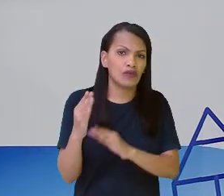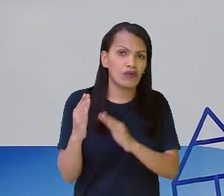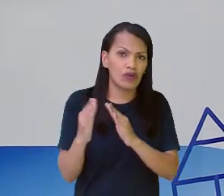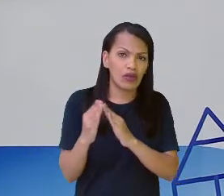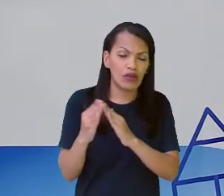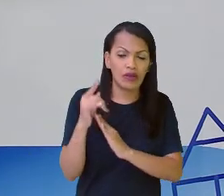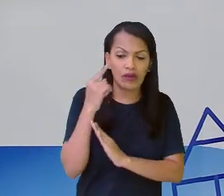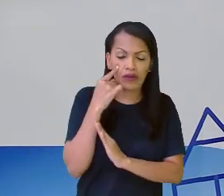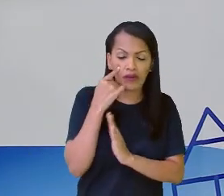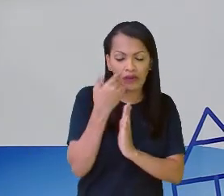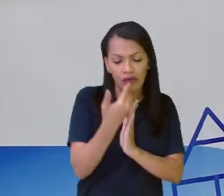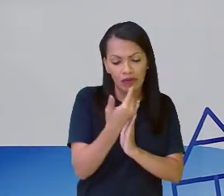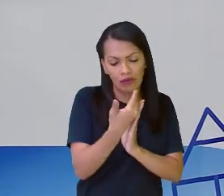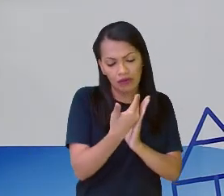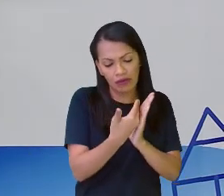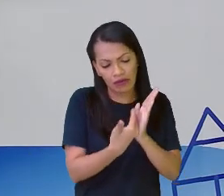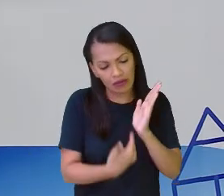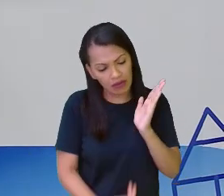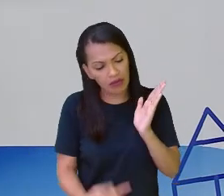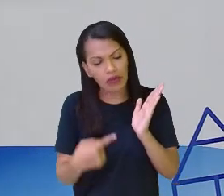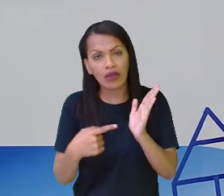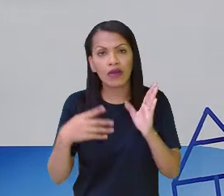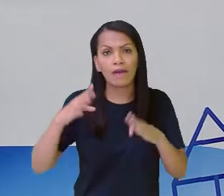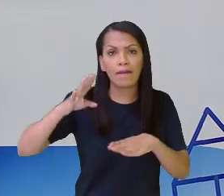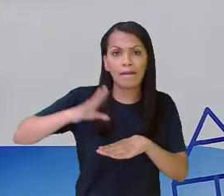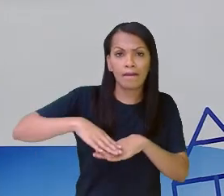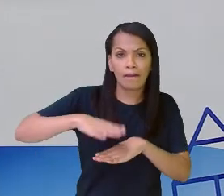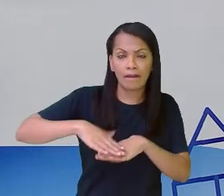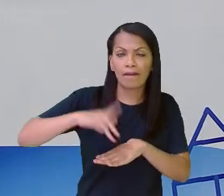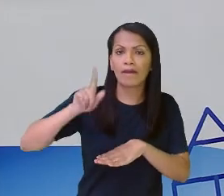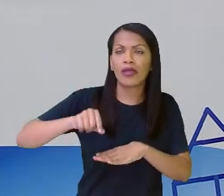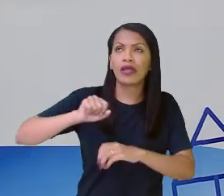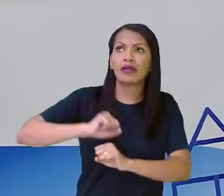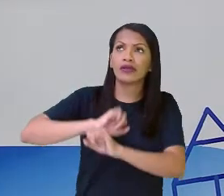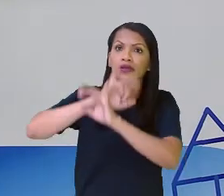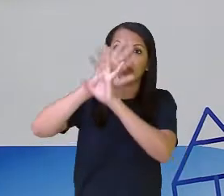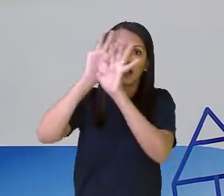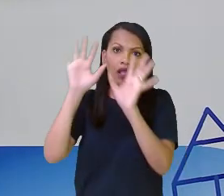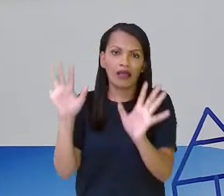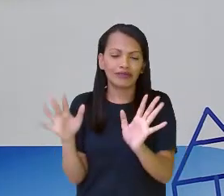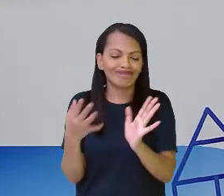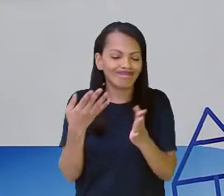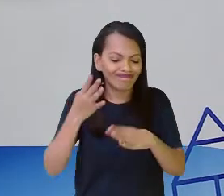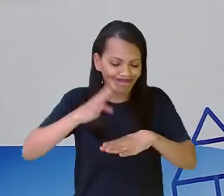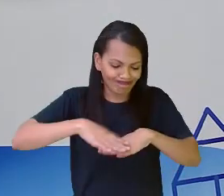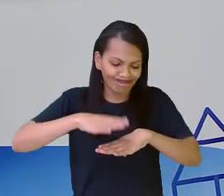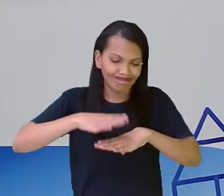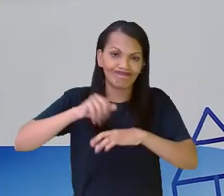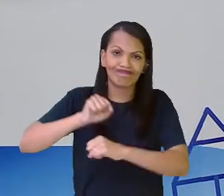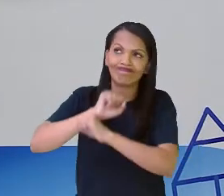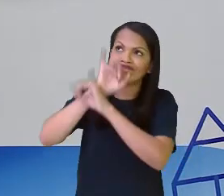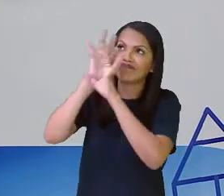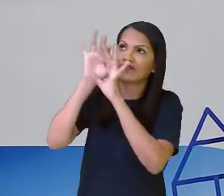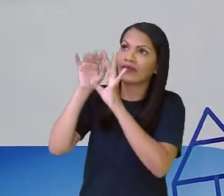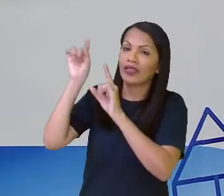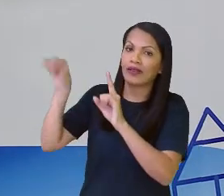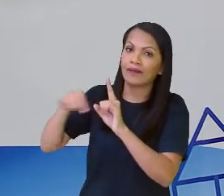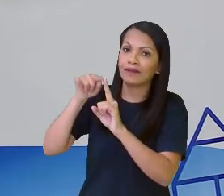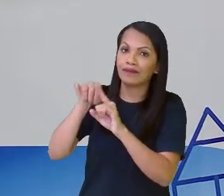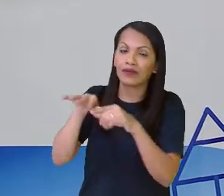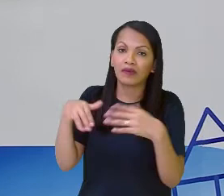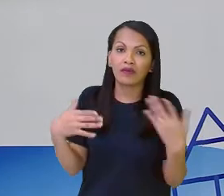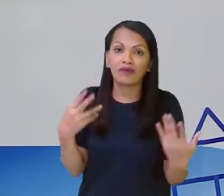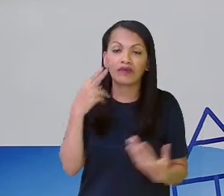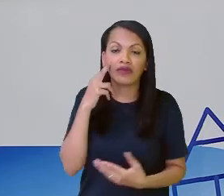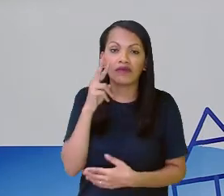que contraditório, mas matemática é muito clara, né? A matemática ela é muito clara e objetiva. Quando você